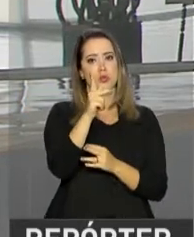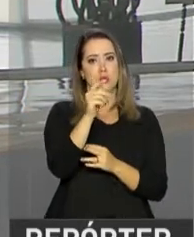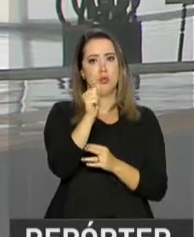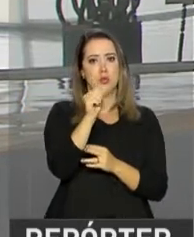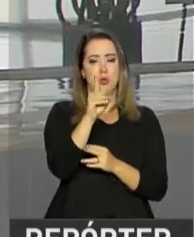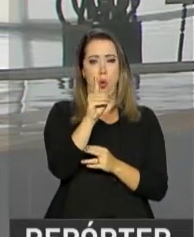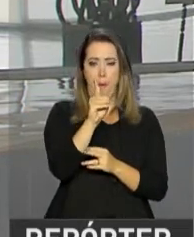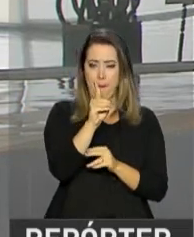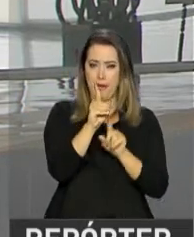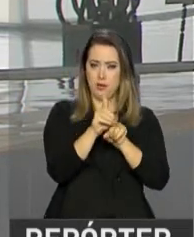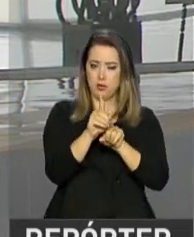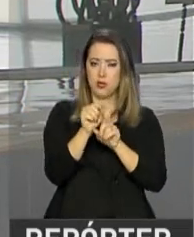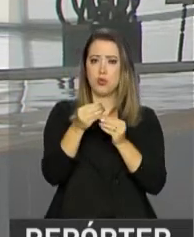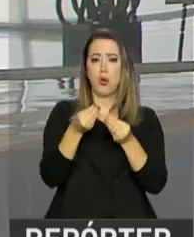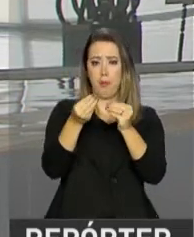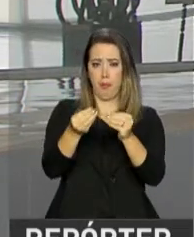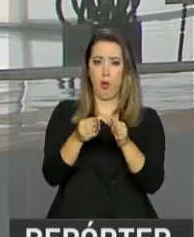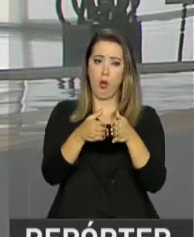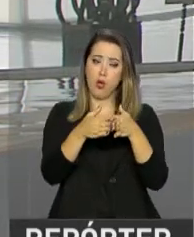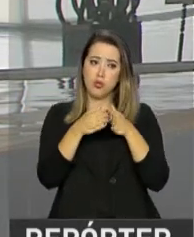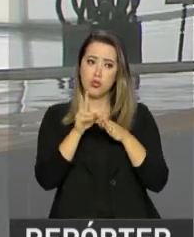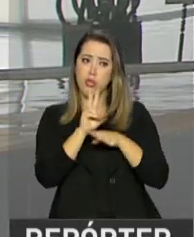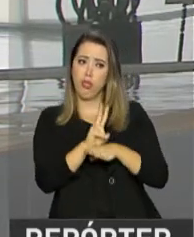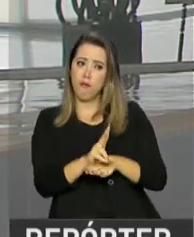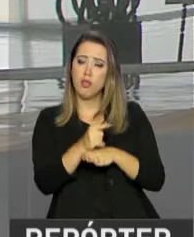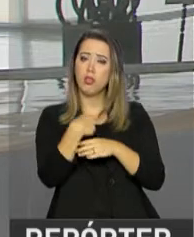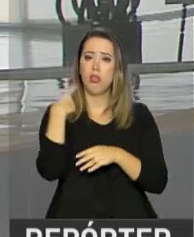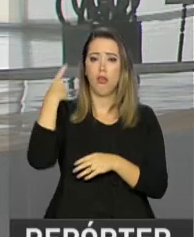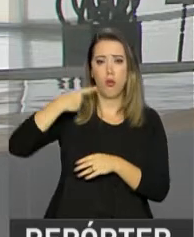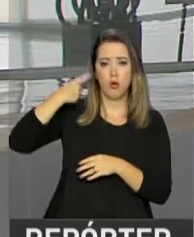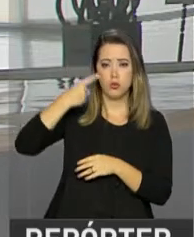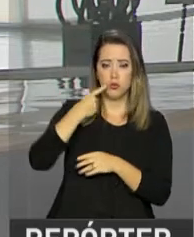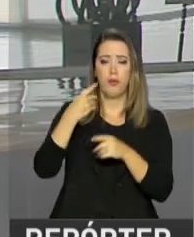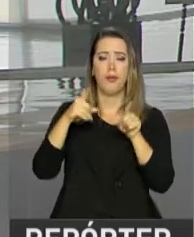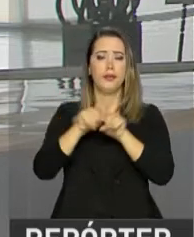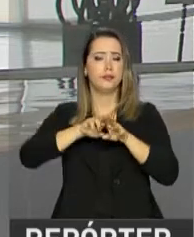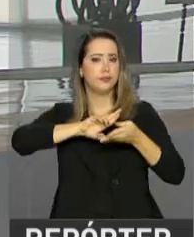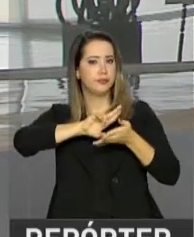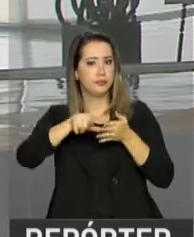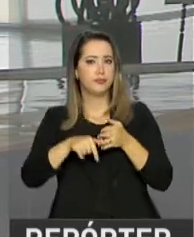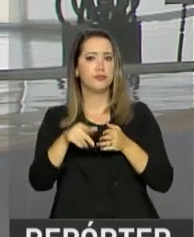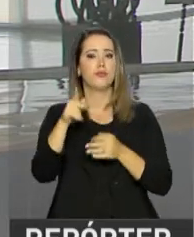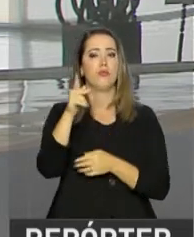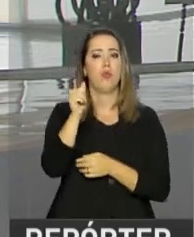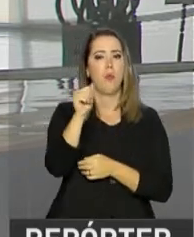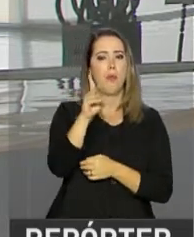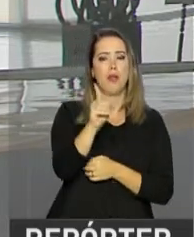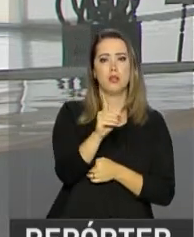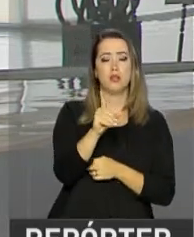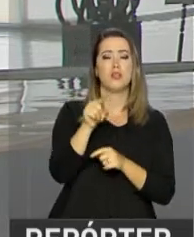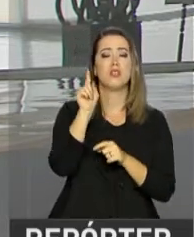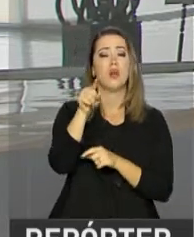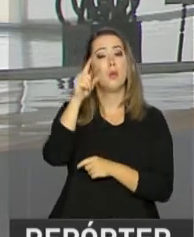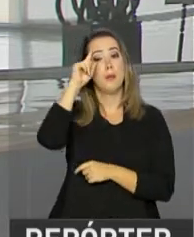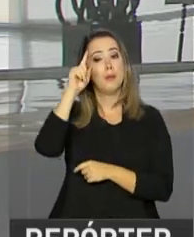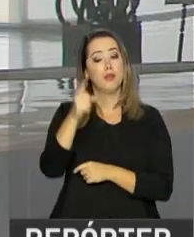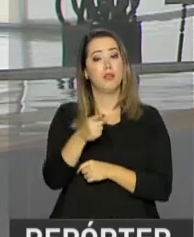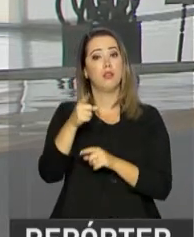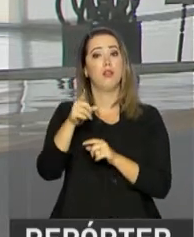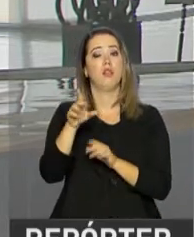da ampla defesa por meio de processos administrativos disciplinares, que é o que determina a